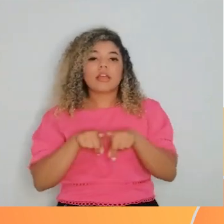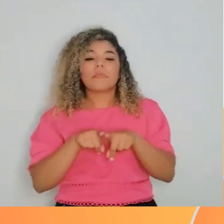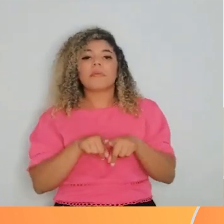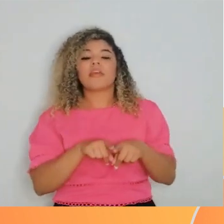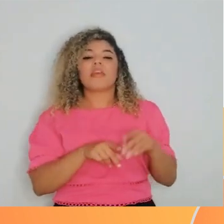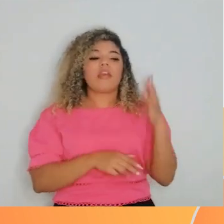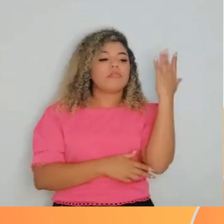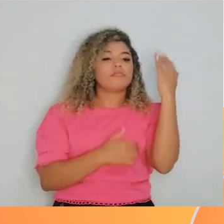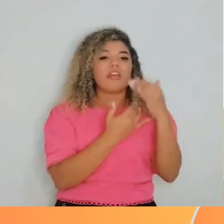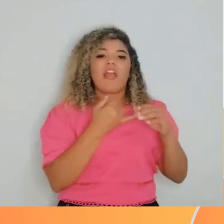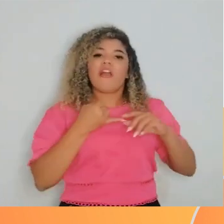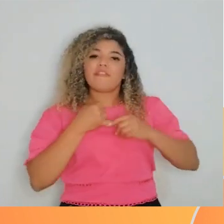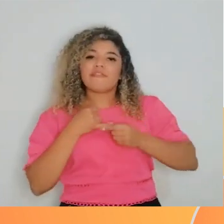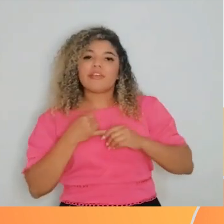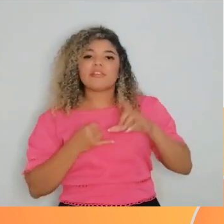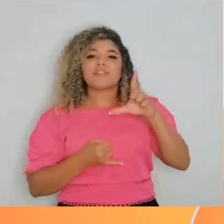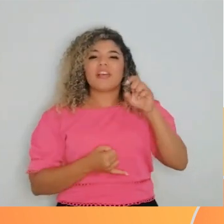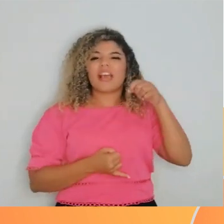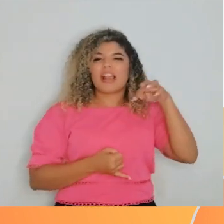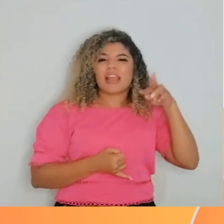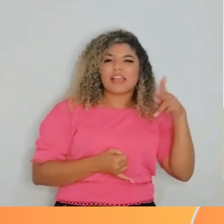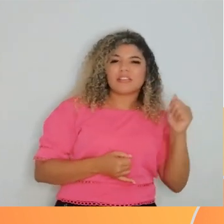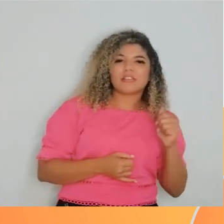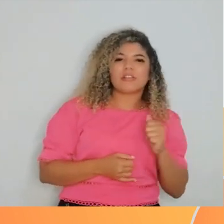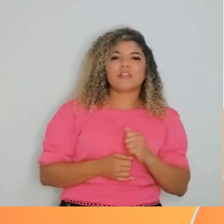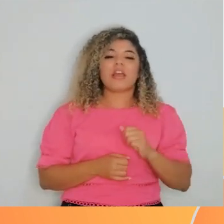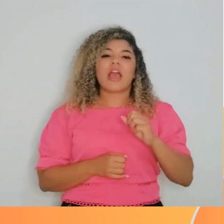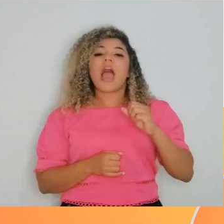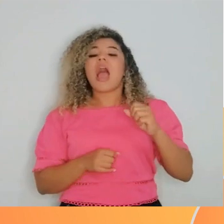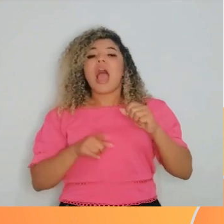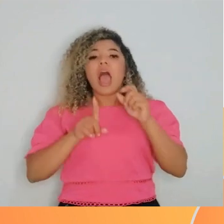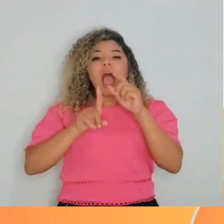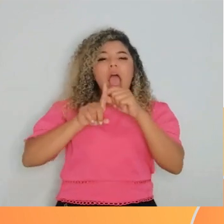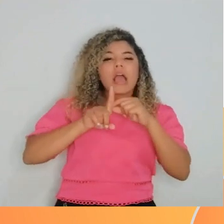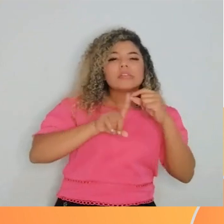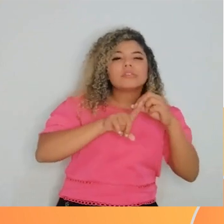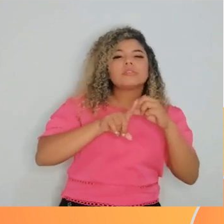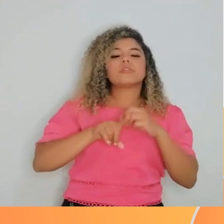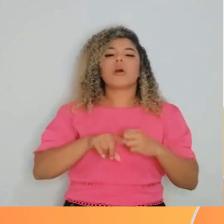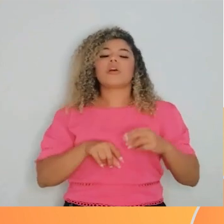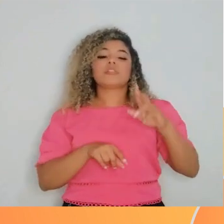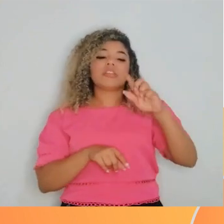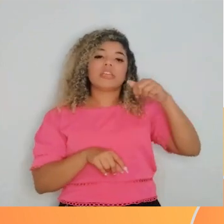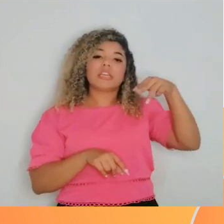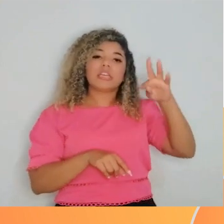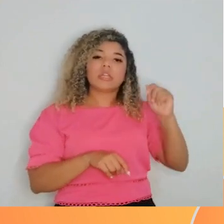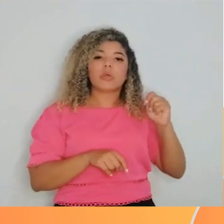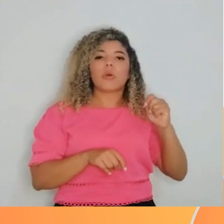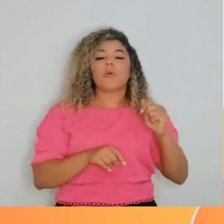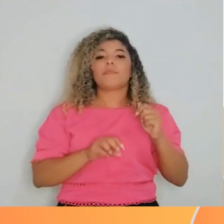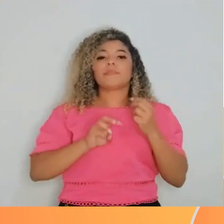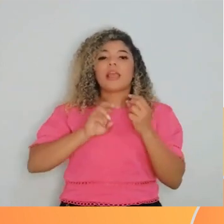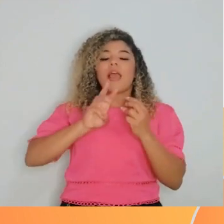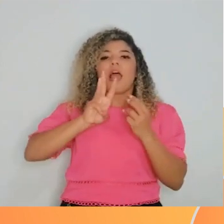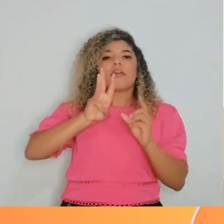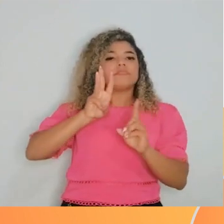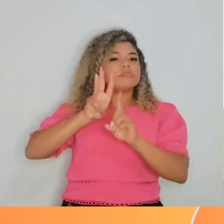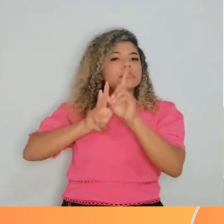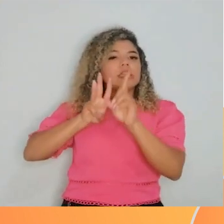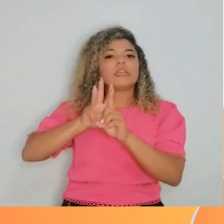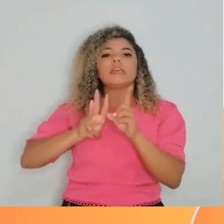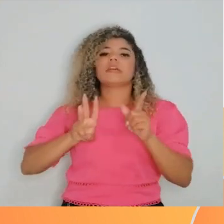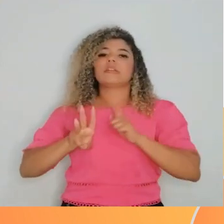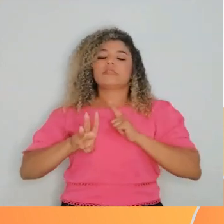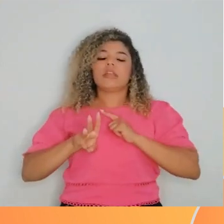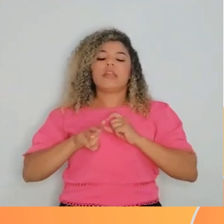vegetal, feijão, a lentilha, a soja, a quinoa, trigo, ervilhas têm